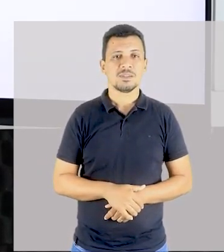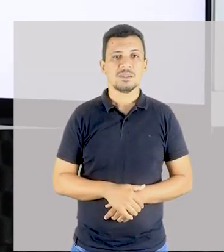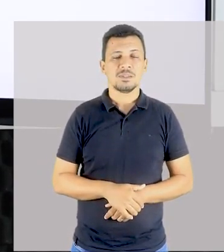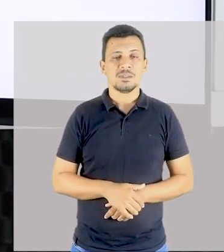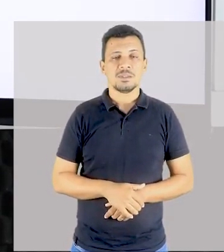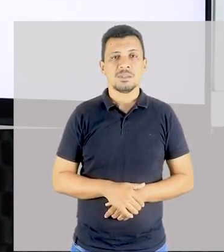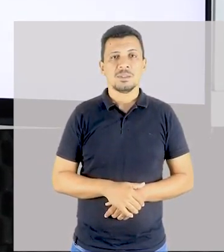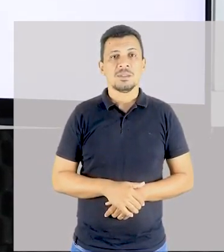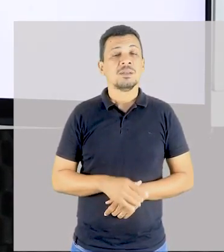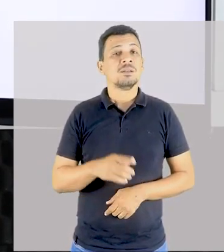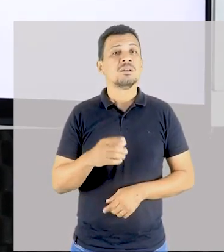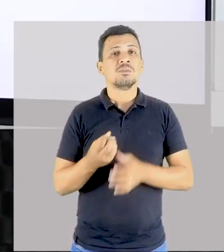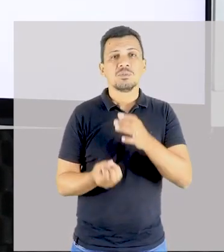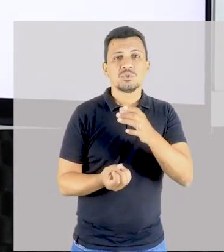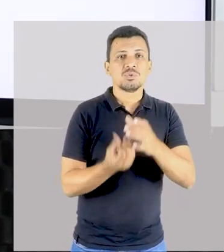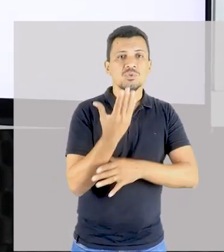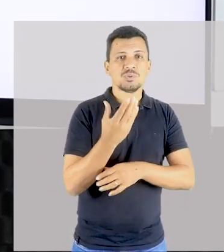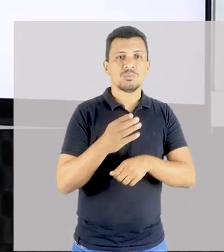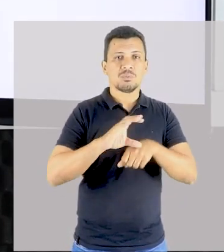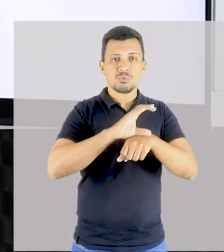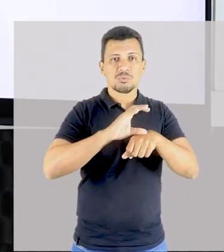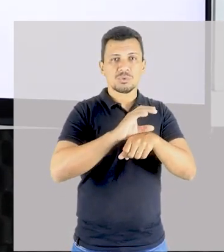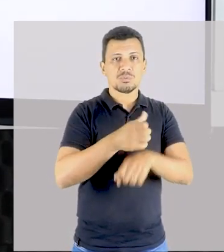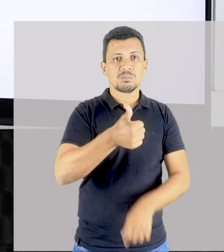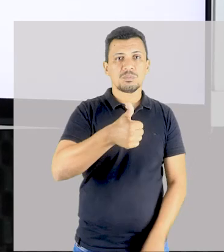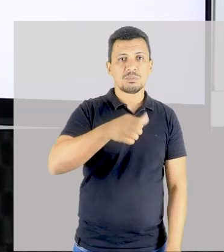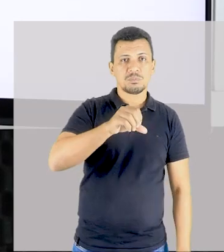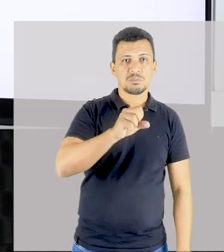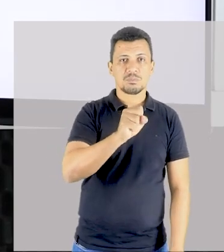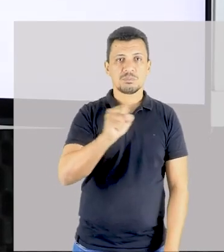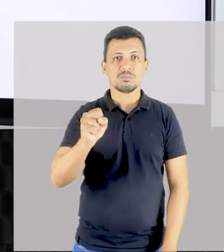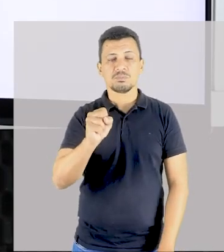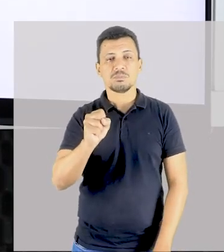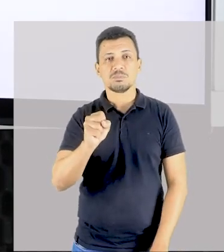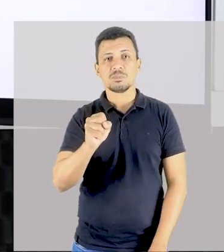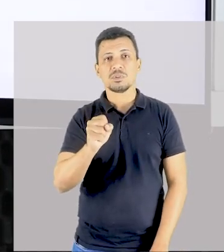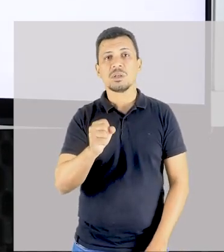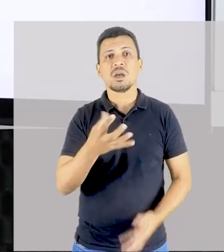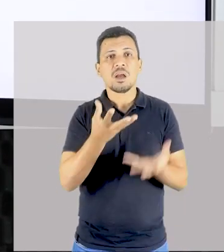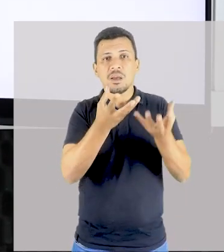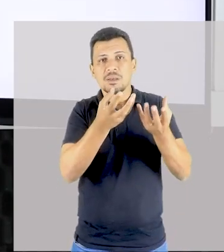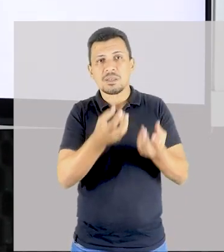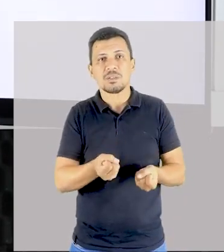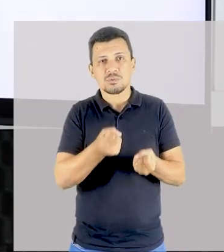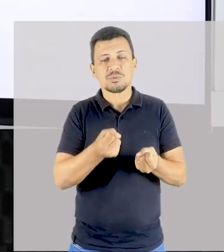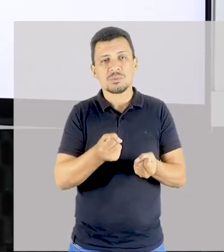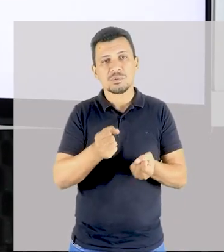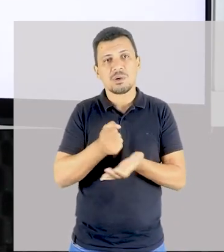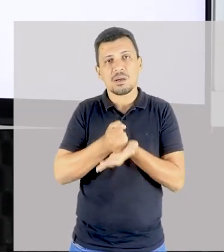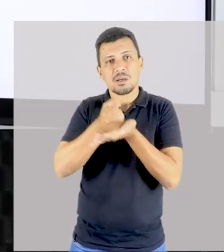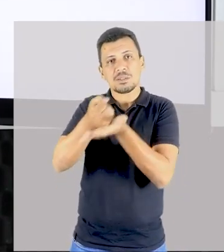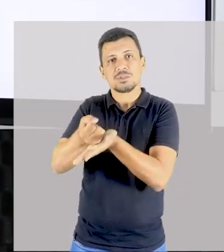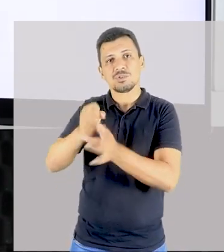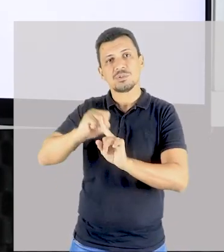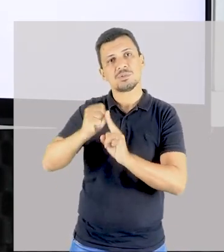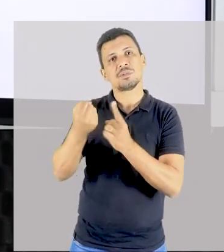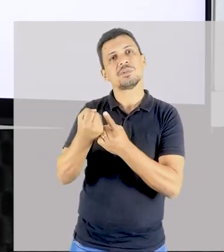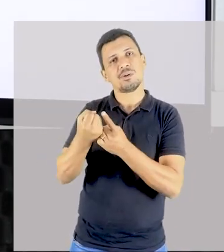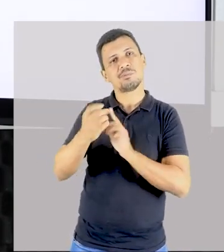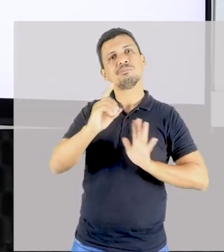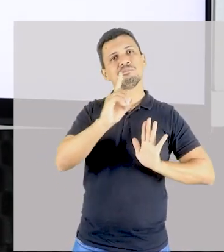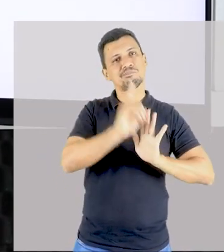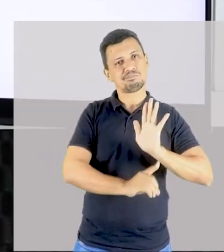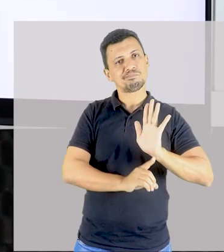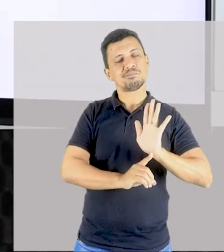que por sua vez foi instituído em 88 a constituição e trouxe o reconhecimento da assistência social como um direito